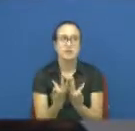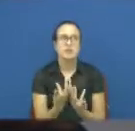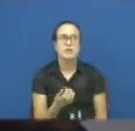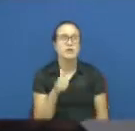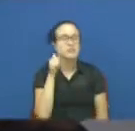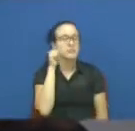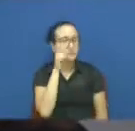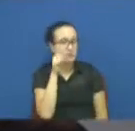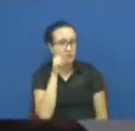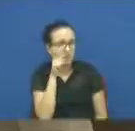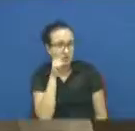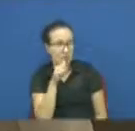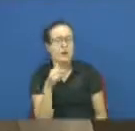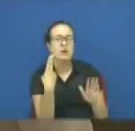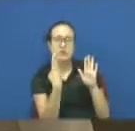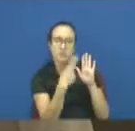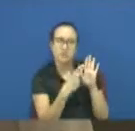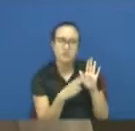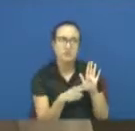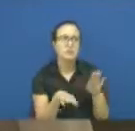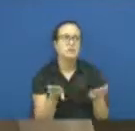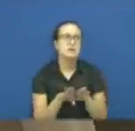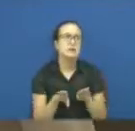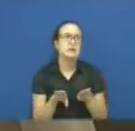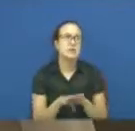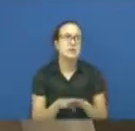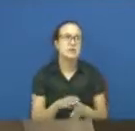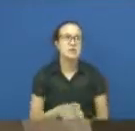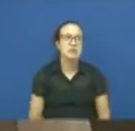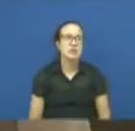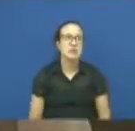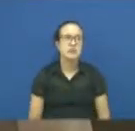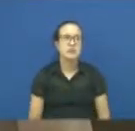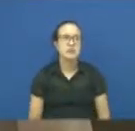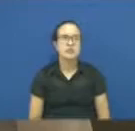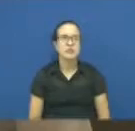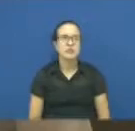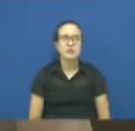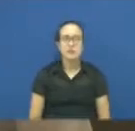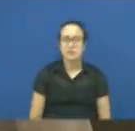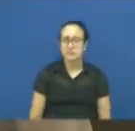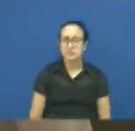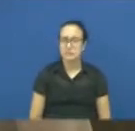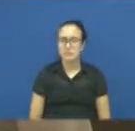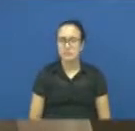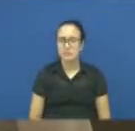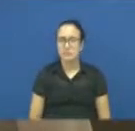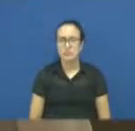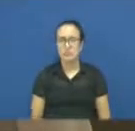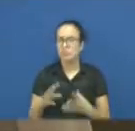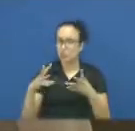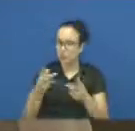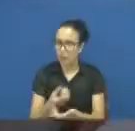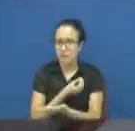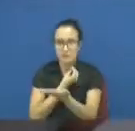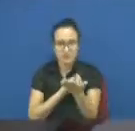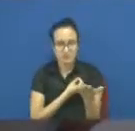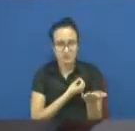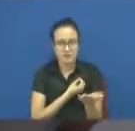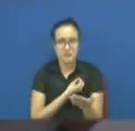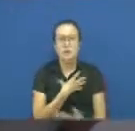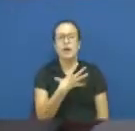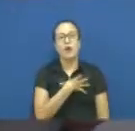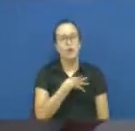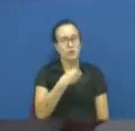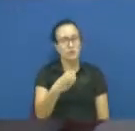Maria Tereza Soares Stalberg, Francisco José Soares. E os filhos